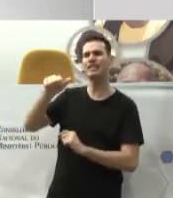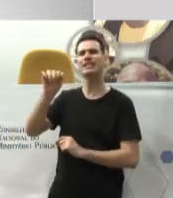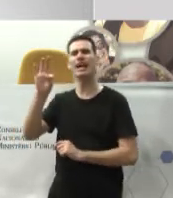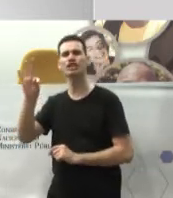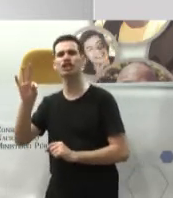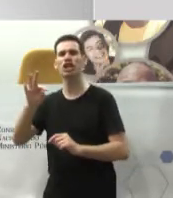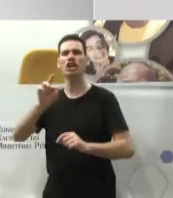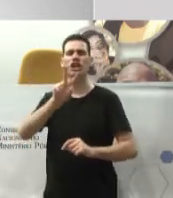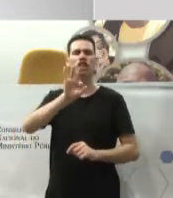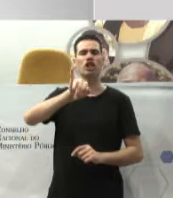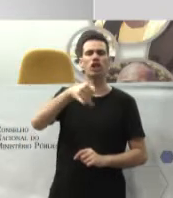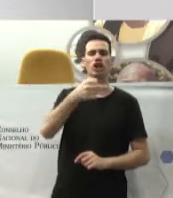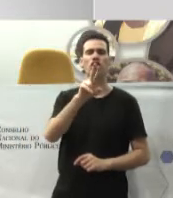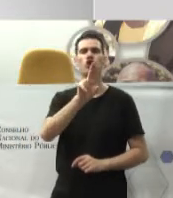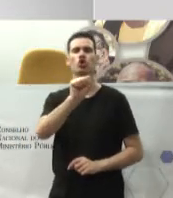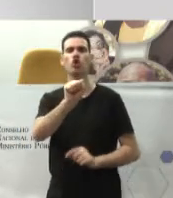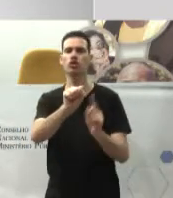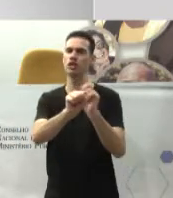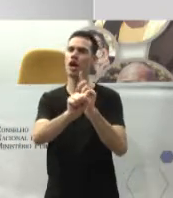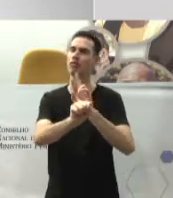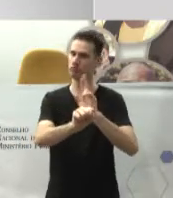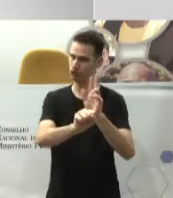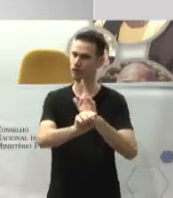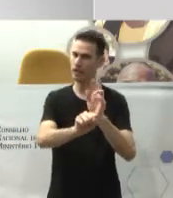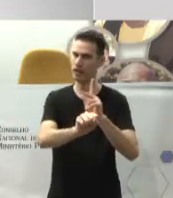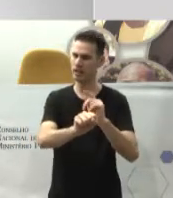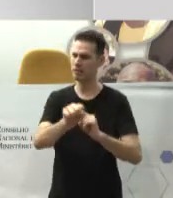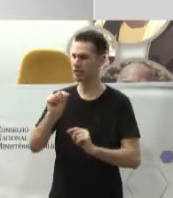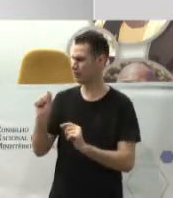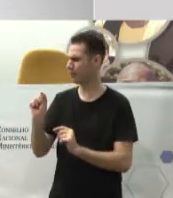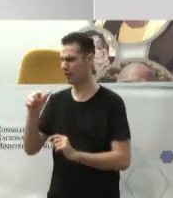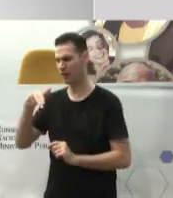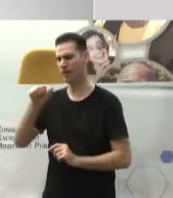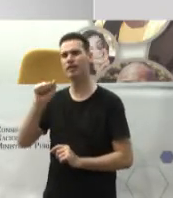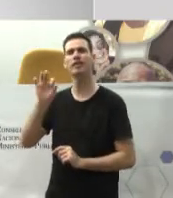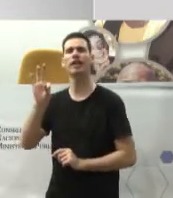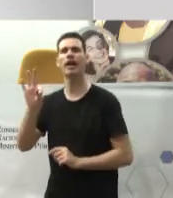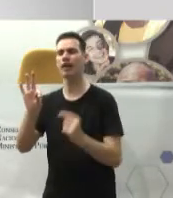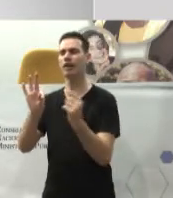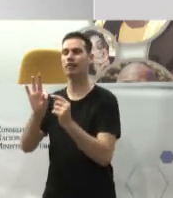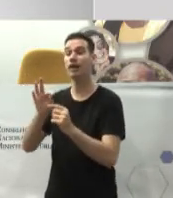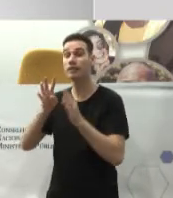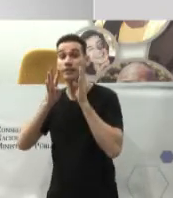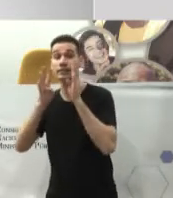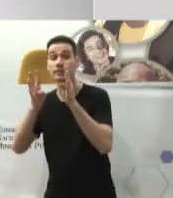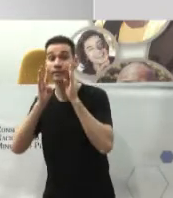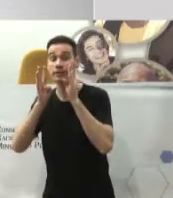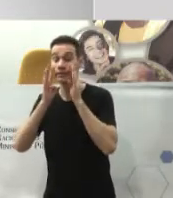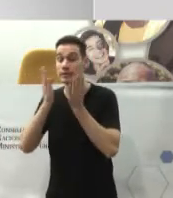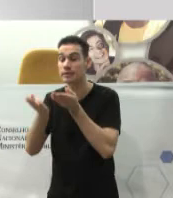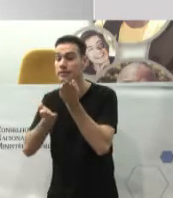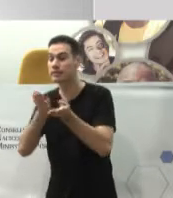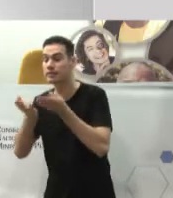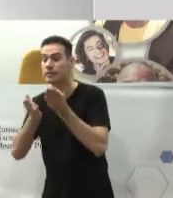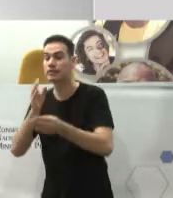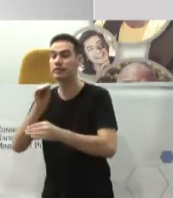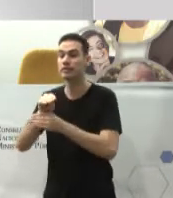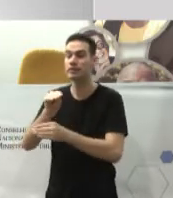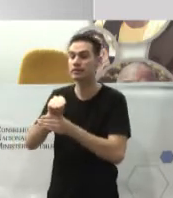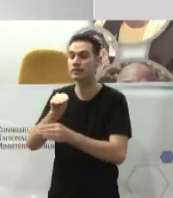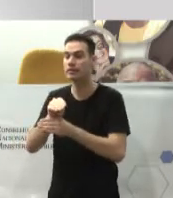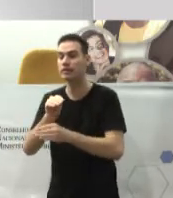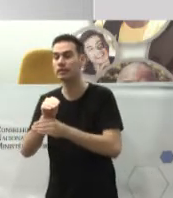também existe no Estado, claro. Mas o NAT ele vai atender esse procedimento